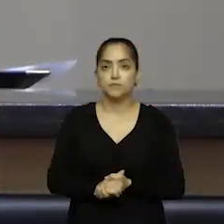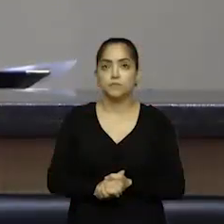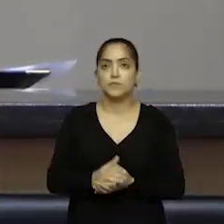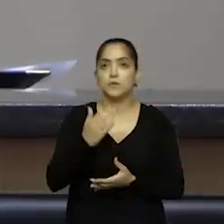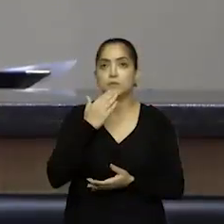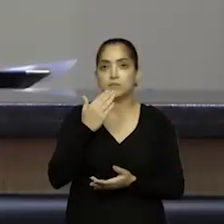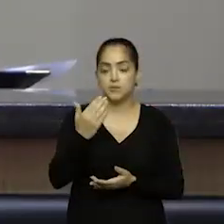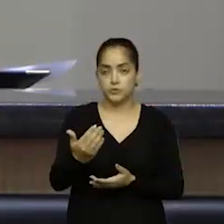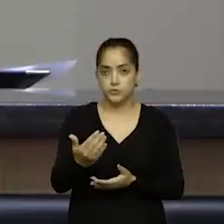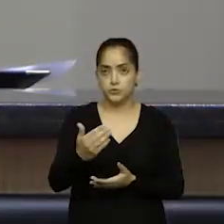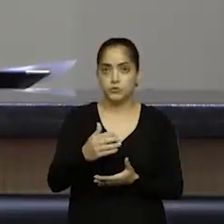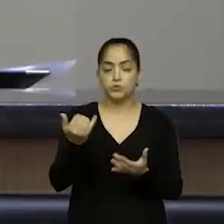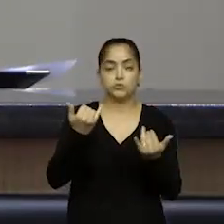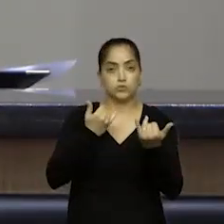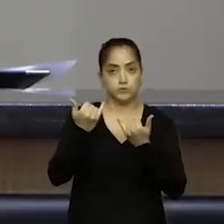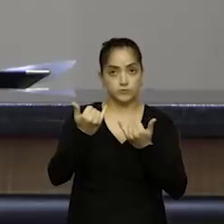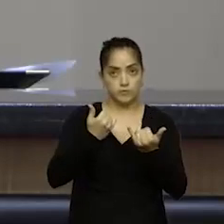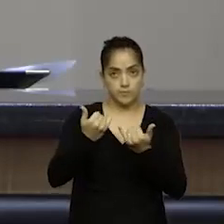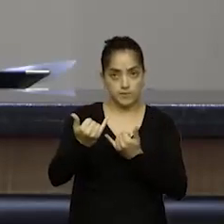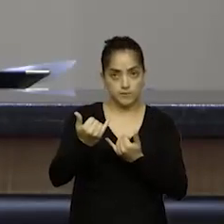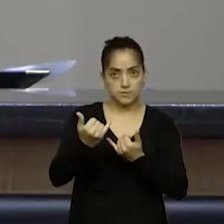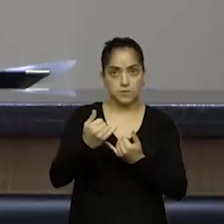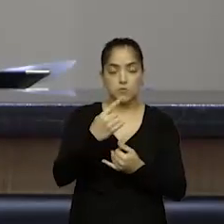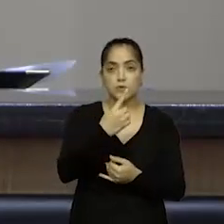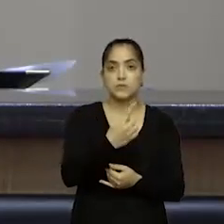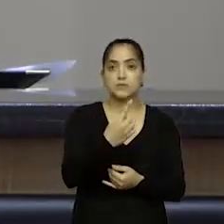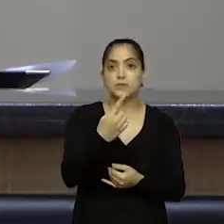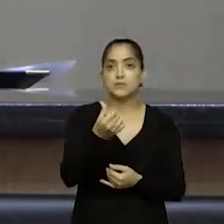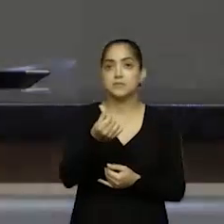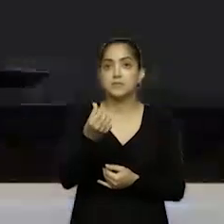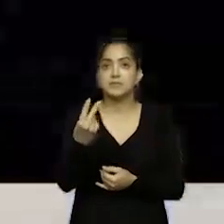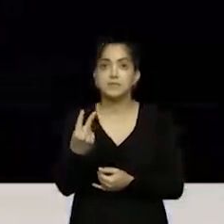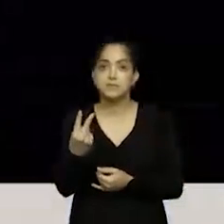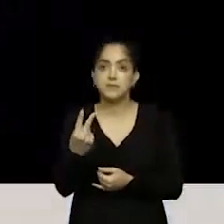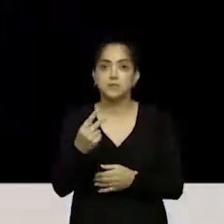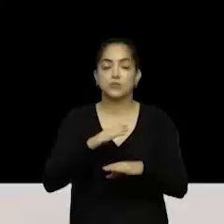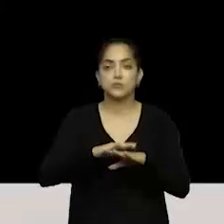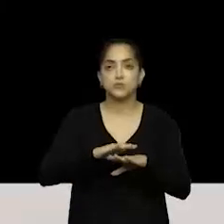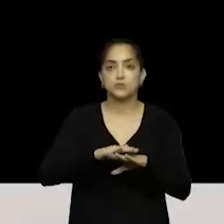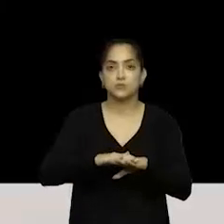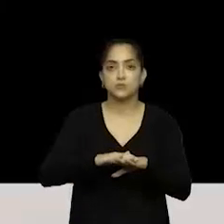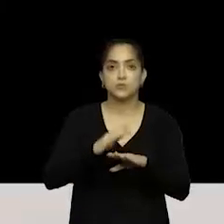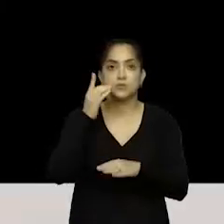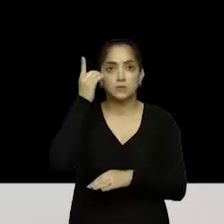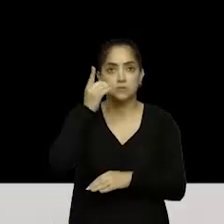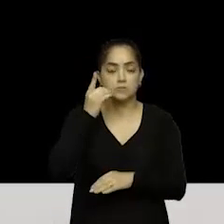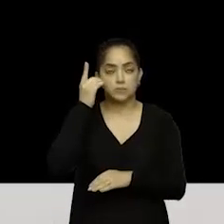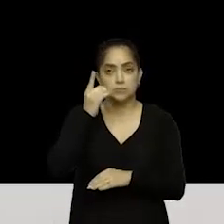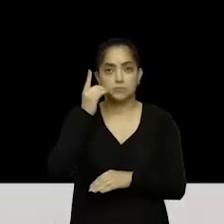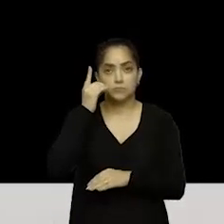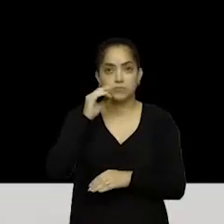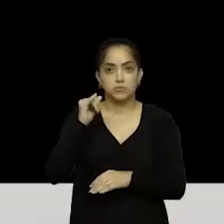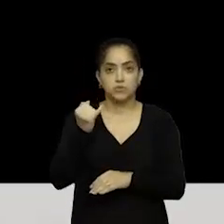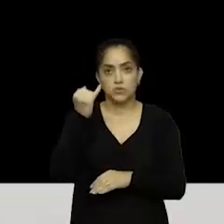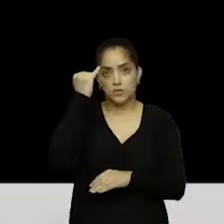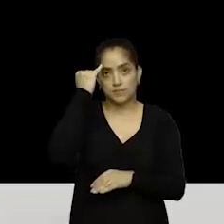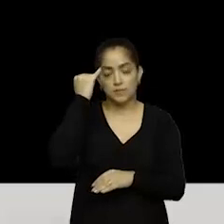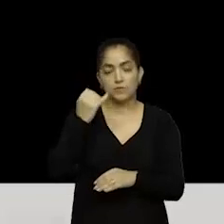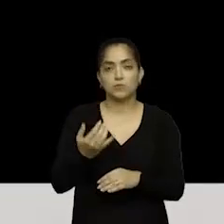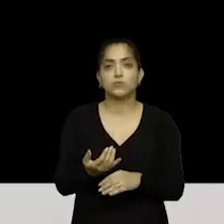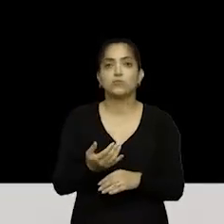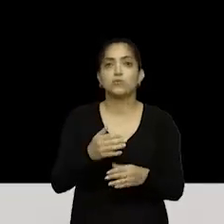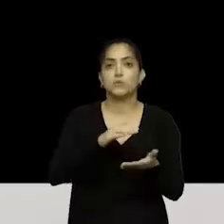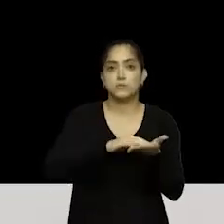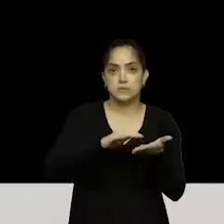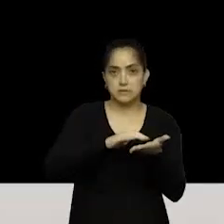Pedido de informação 162, autor deputado Jair Mioto, solicita o secretário de